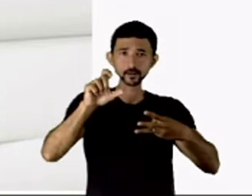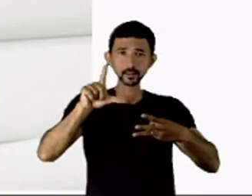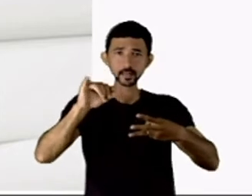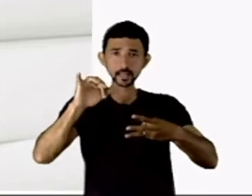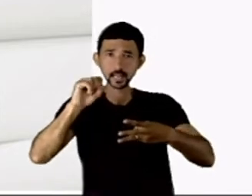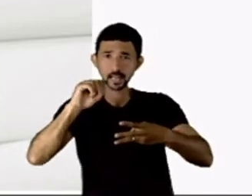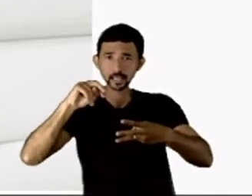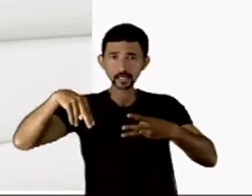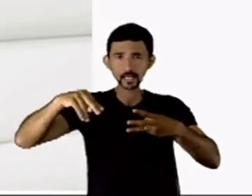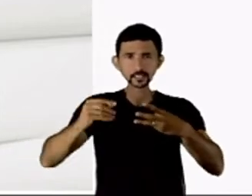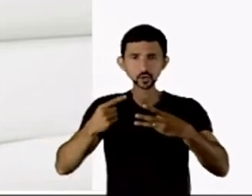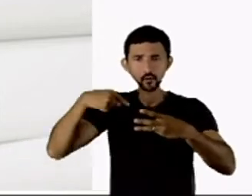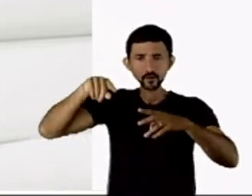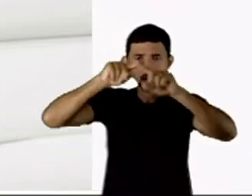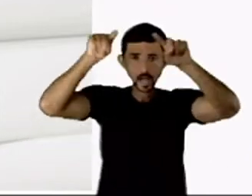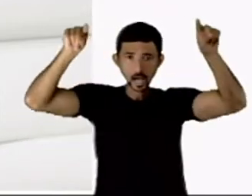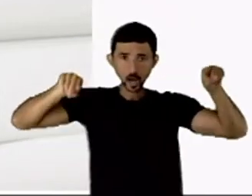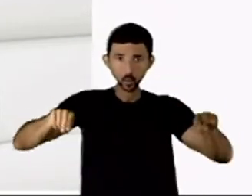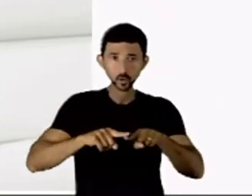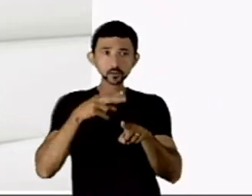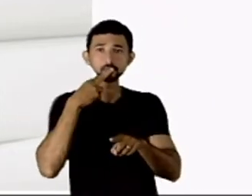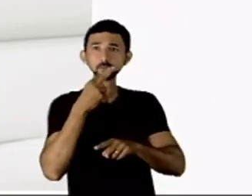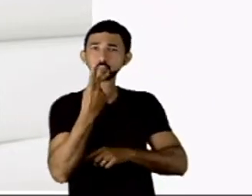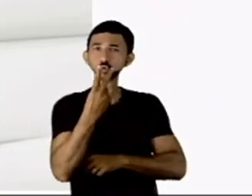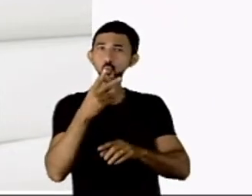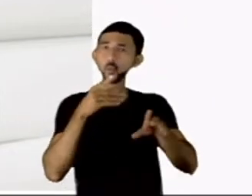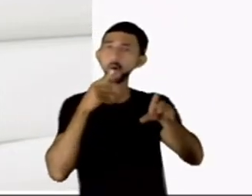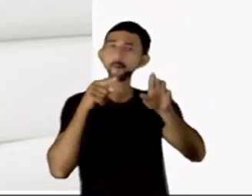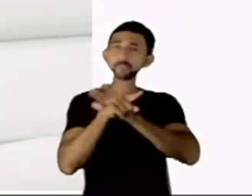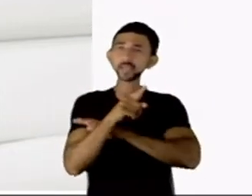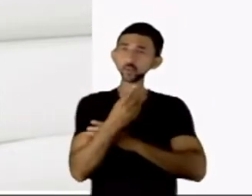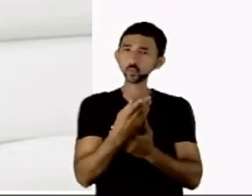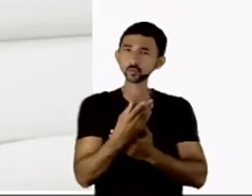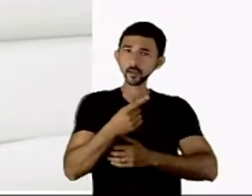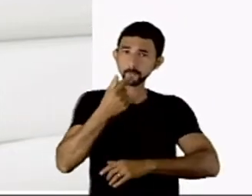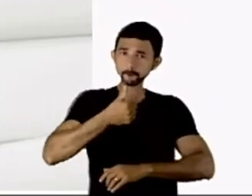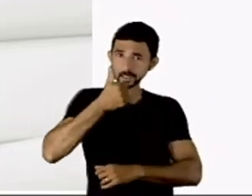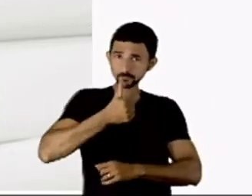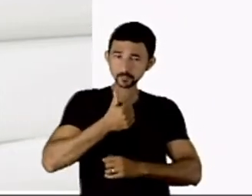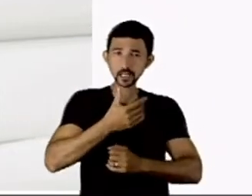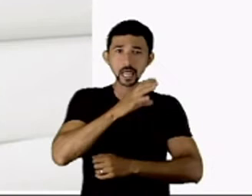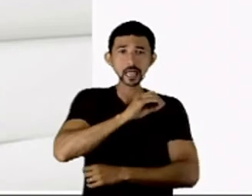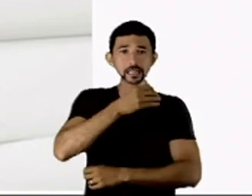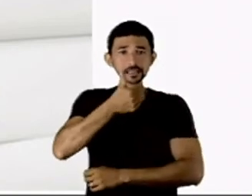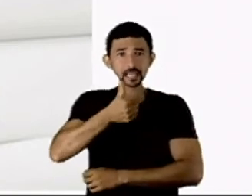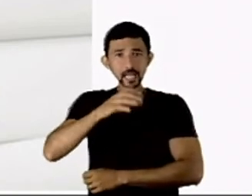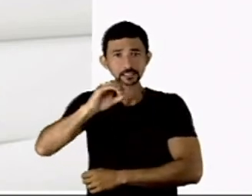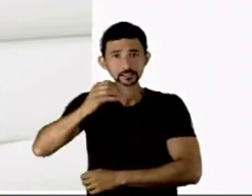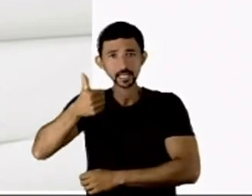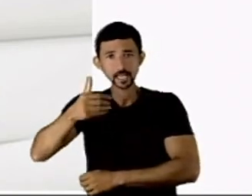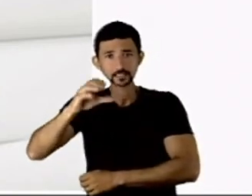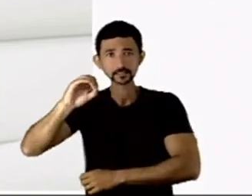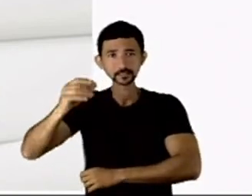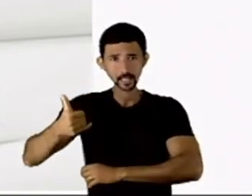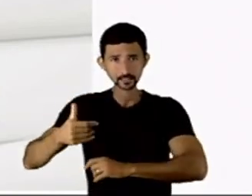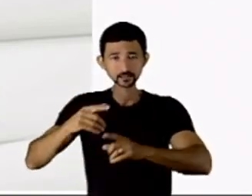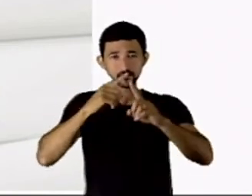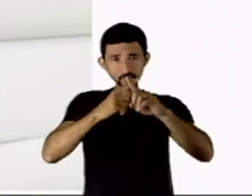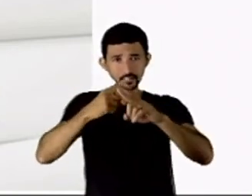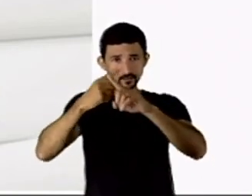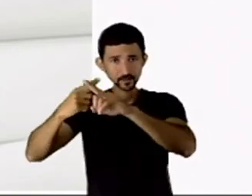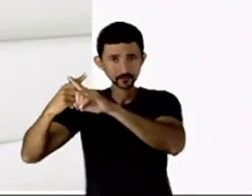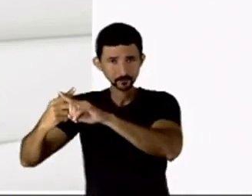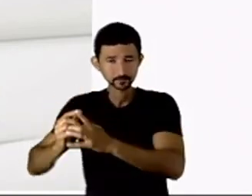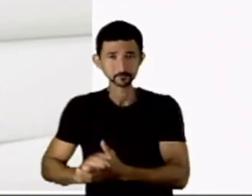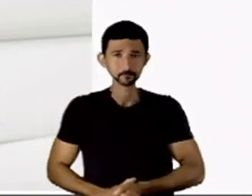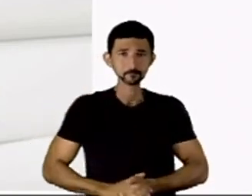responder dois cálculos matemáticos. A primeira é a multiplicação de 10 vezes 10 vezes 10 vezes 10.